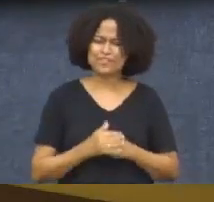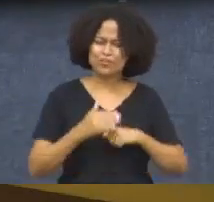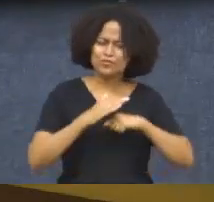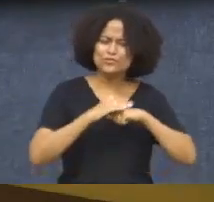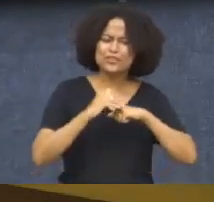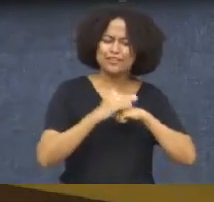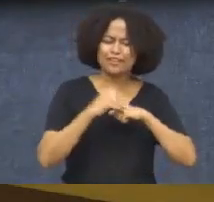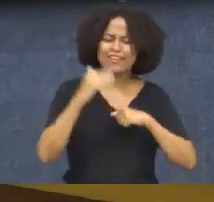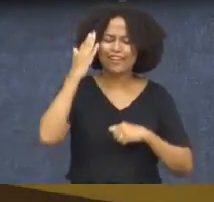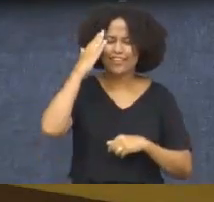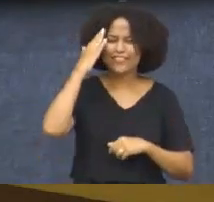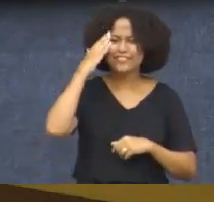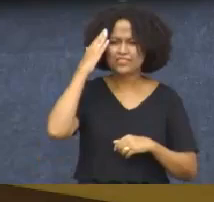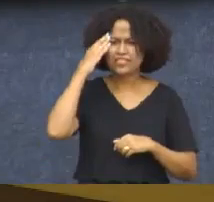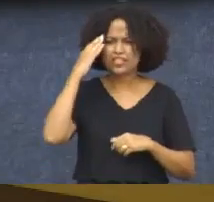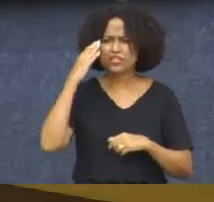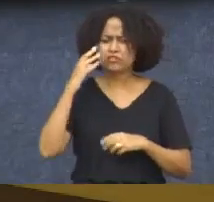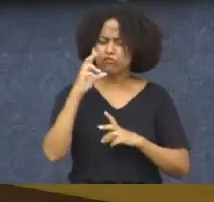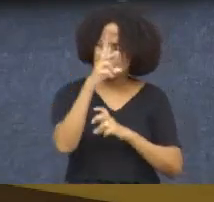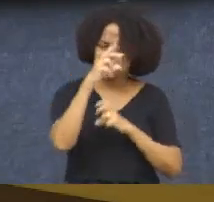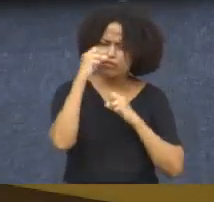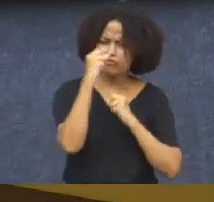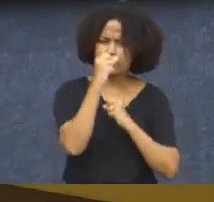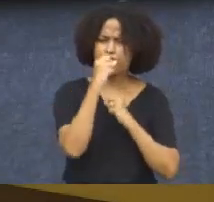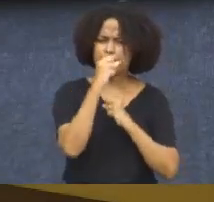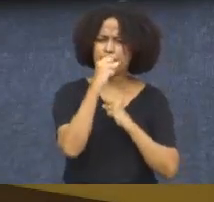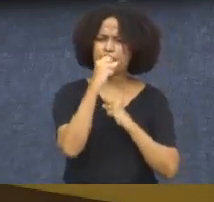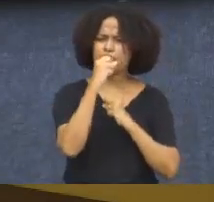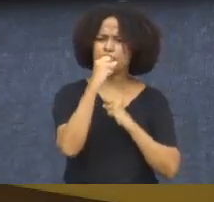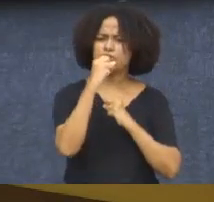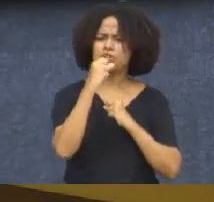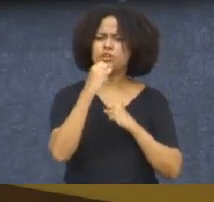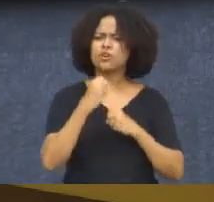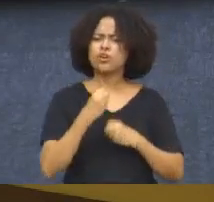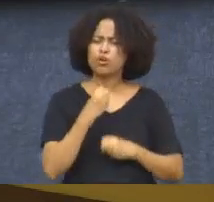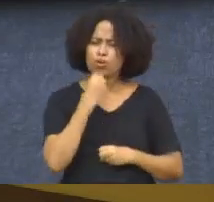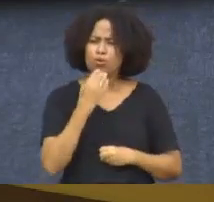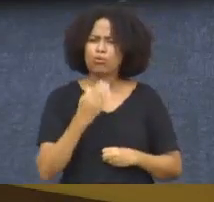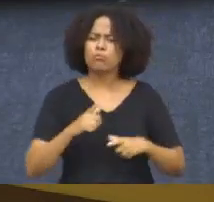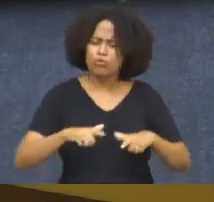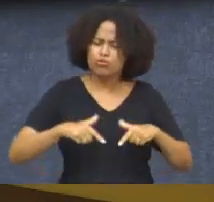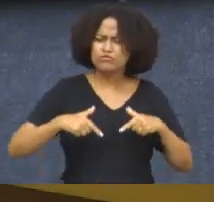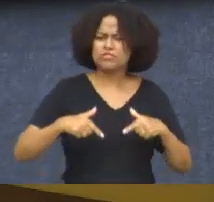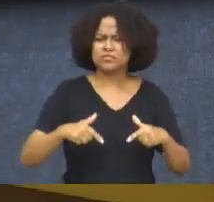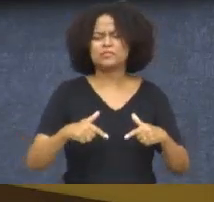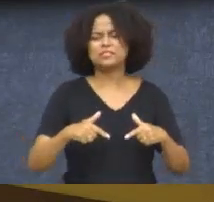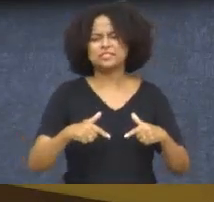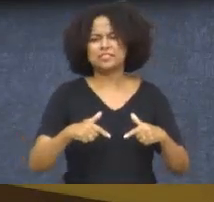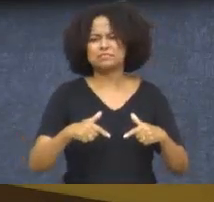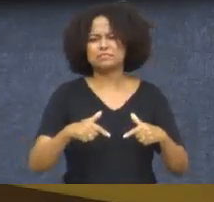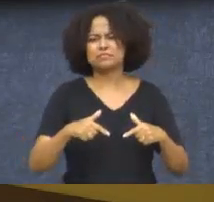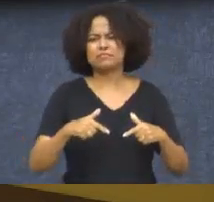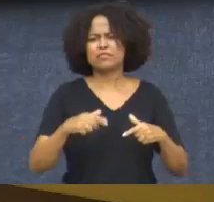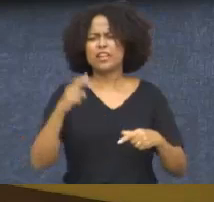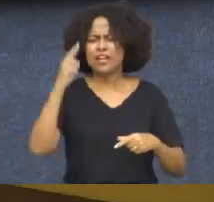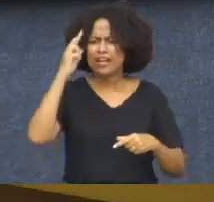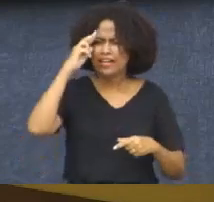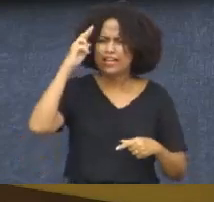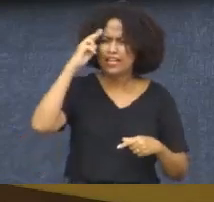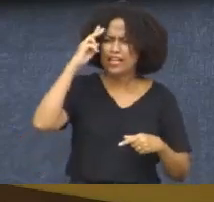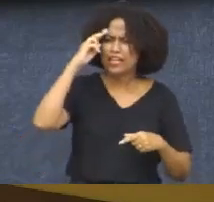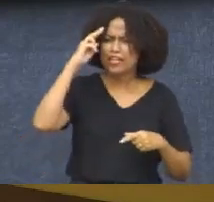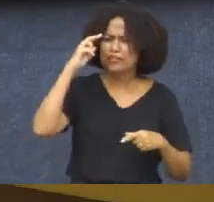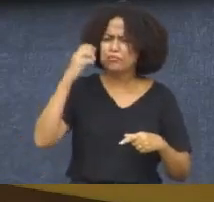Dulinho, fica forte, boa sorte para você, né? E, de fato, lembre-se sempre do bem